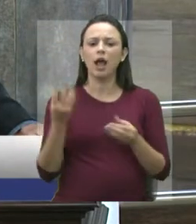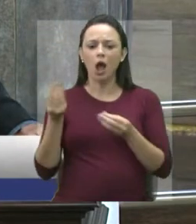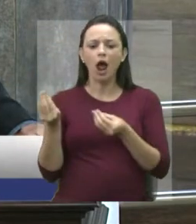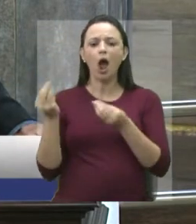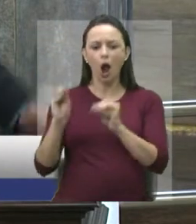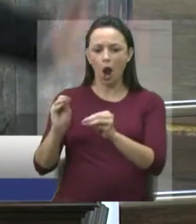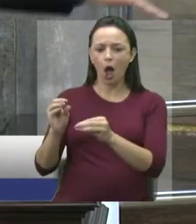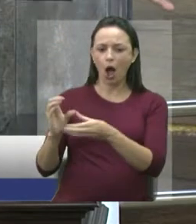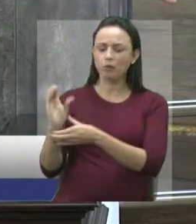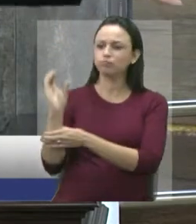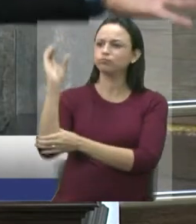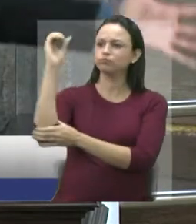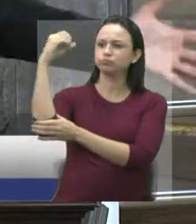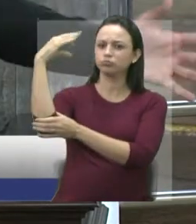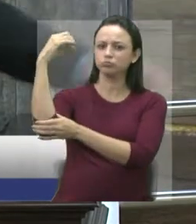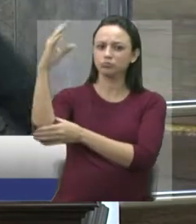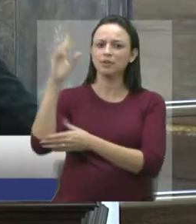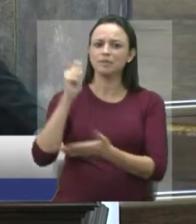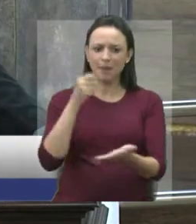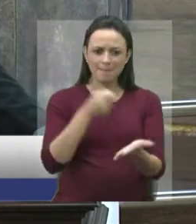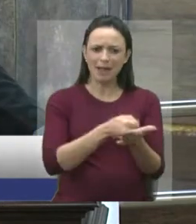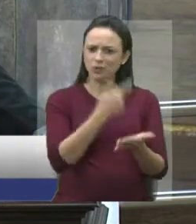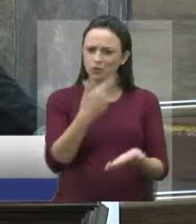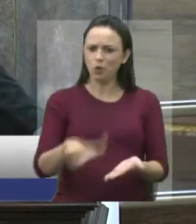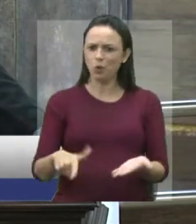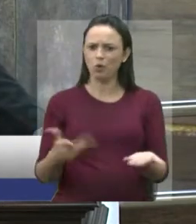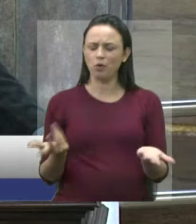a colocação, se até agora estava pagando e não tem.